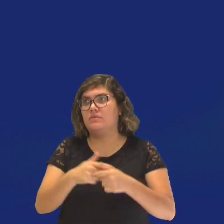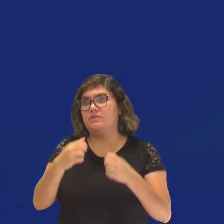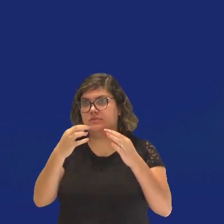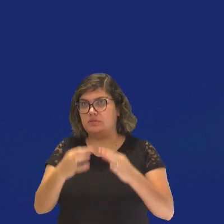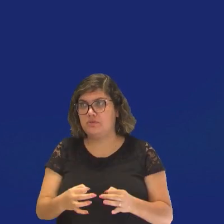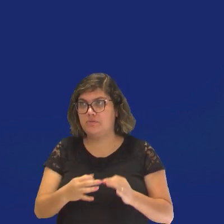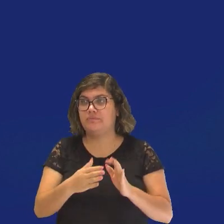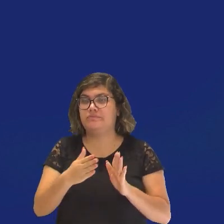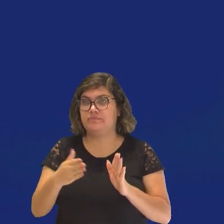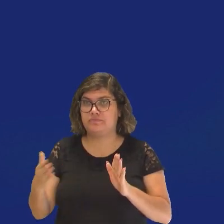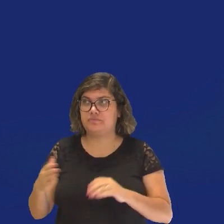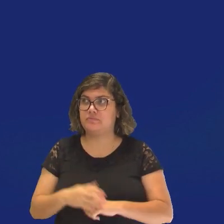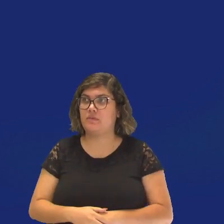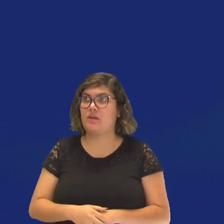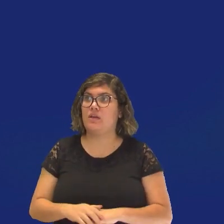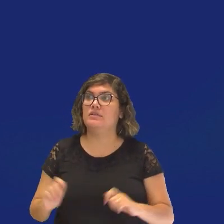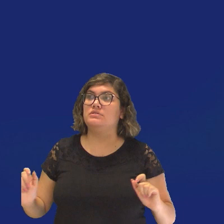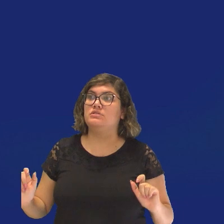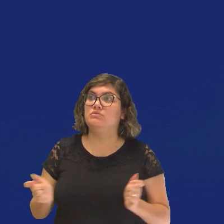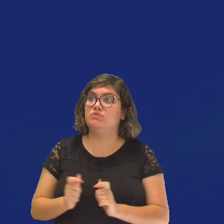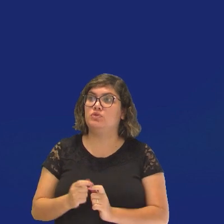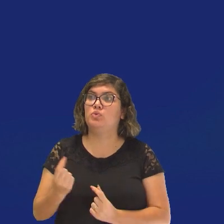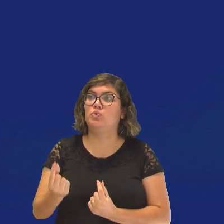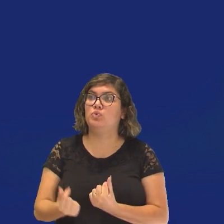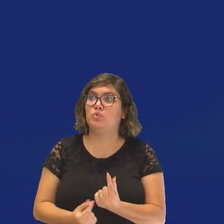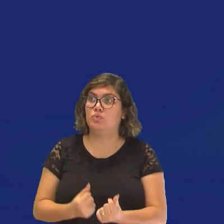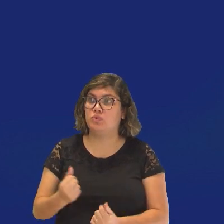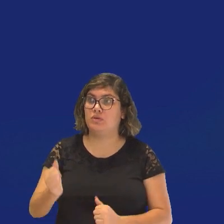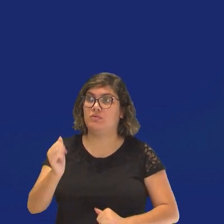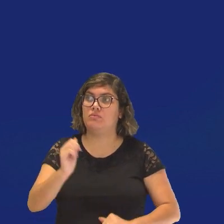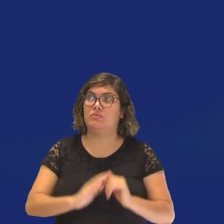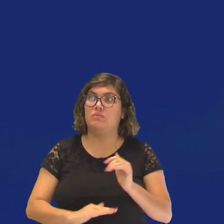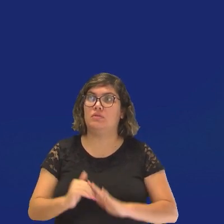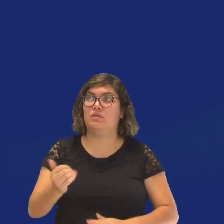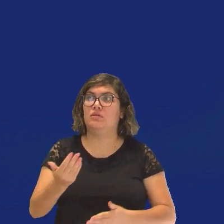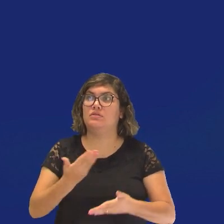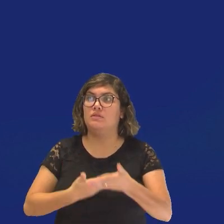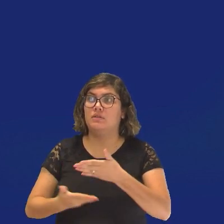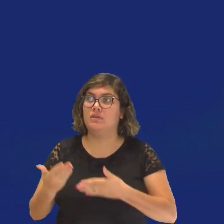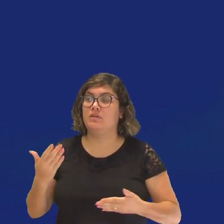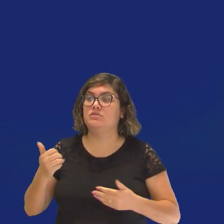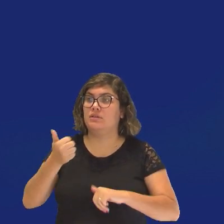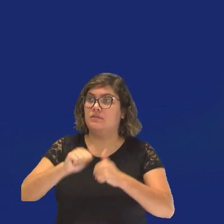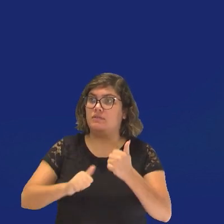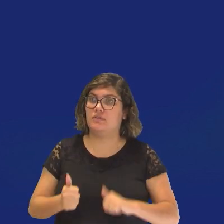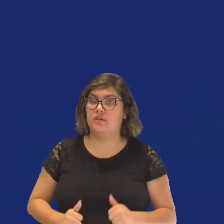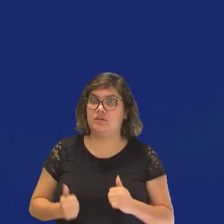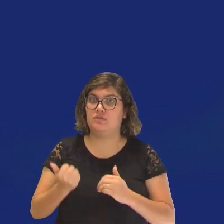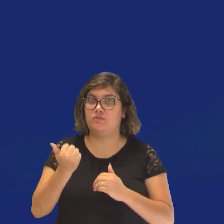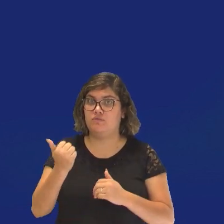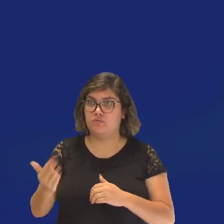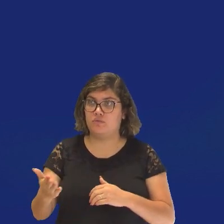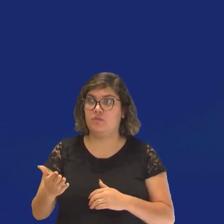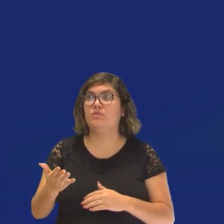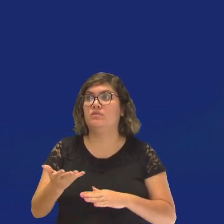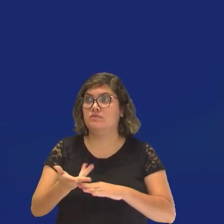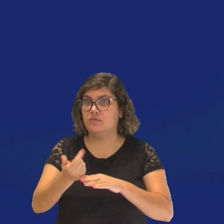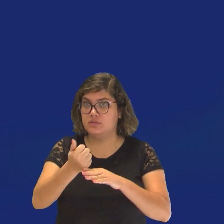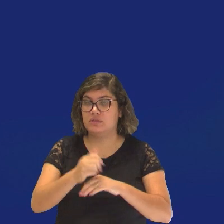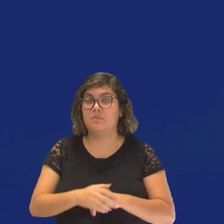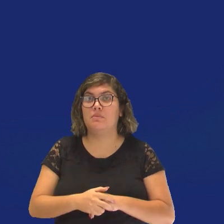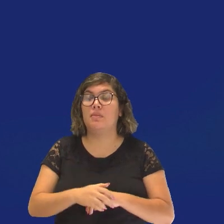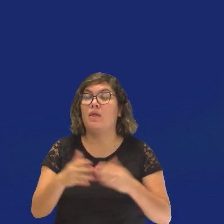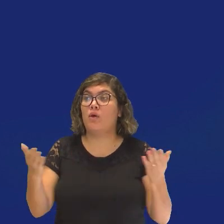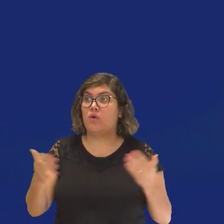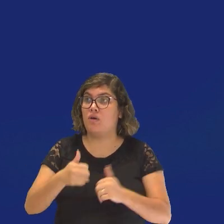E, por fim, diminuir os custos de aplicações de avaliações externas de fluência. Hoje, as avaliações externas